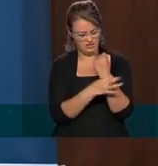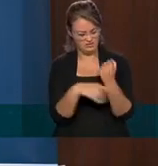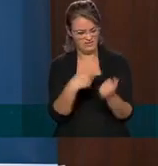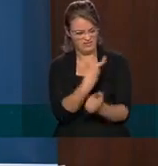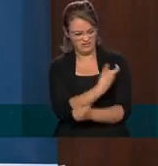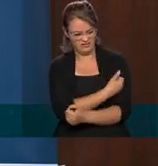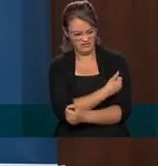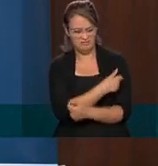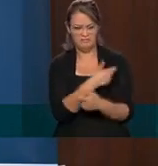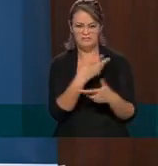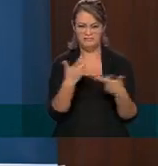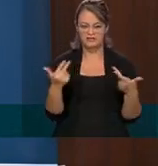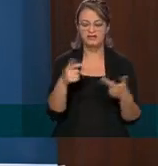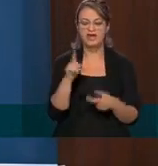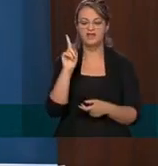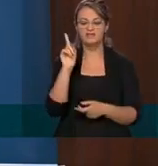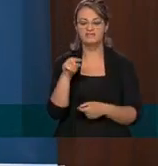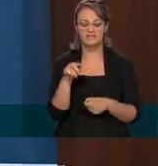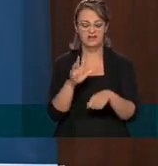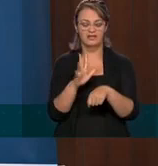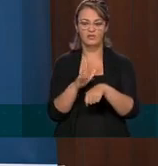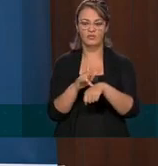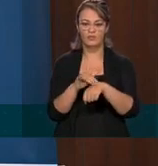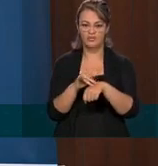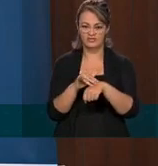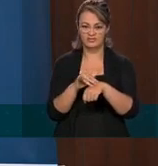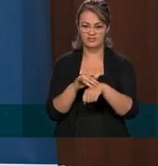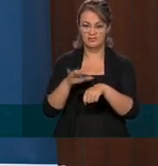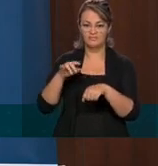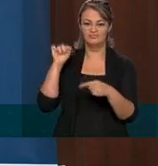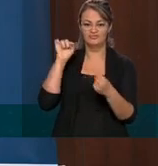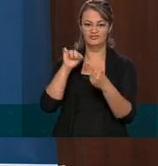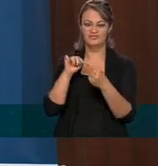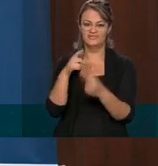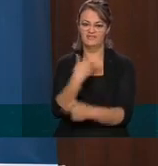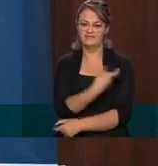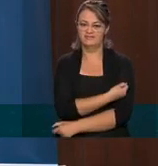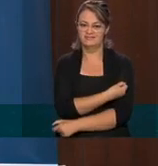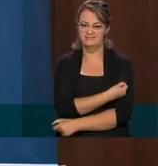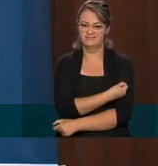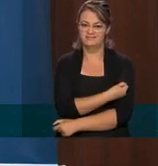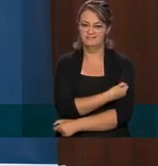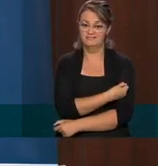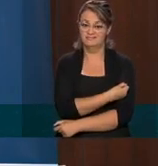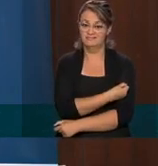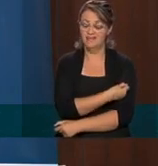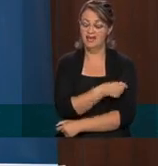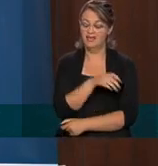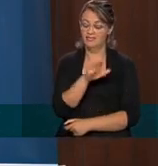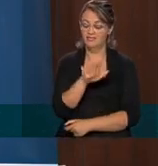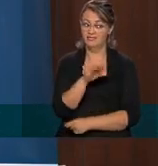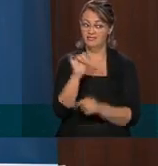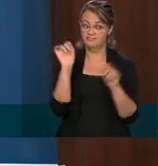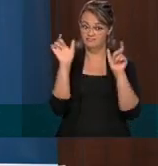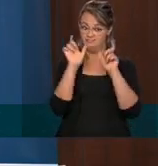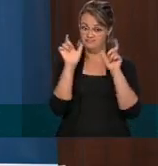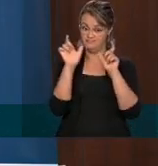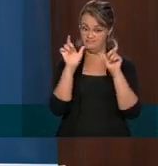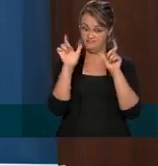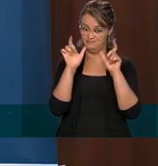inativada, é o que a gente chama de doença agravada pela vacina. Essa é uma questão que a gente precisa ficar atento, porque